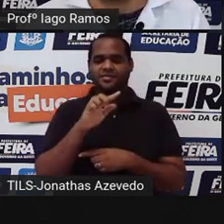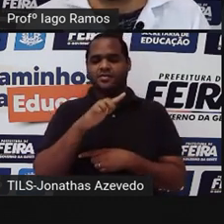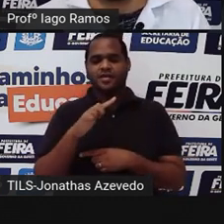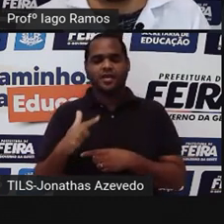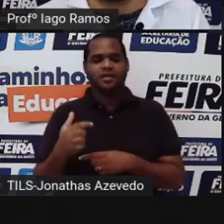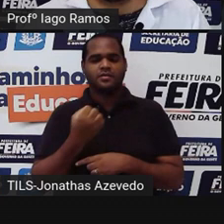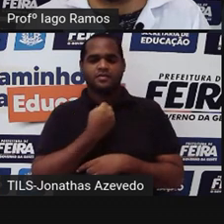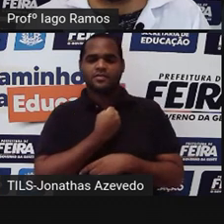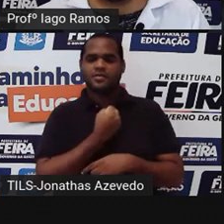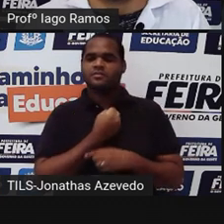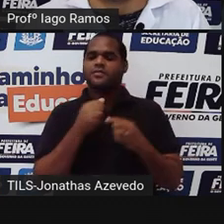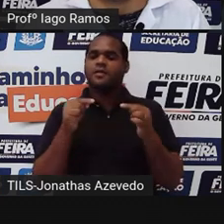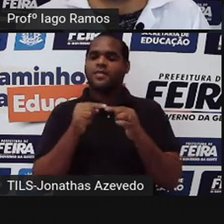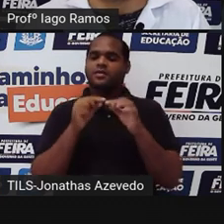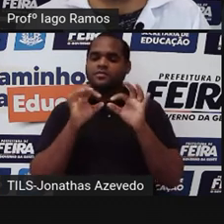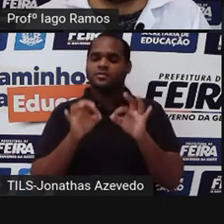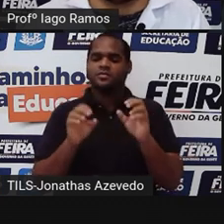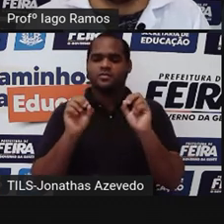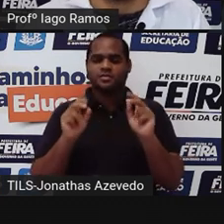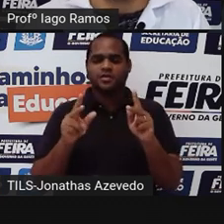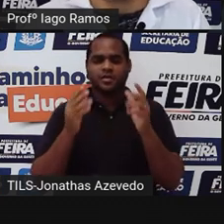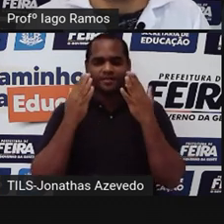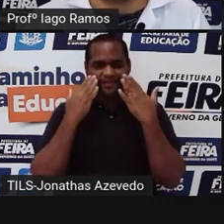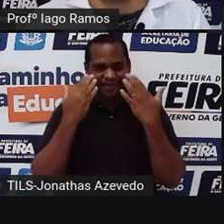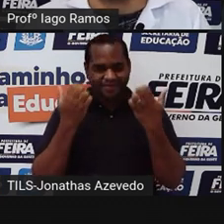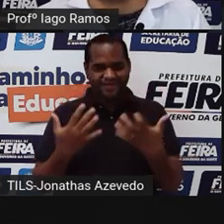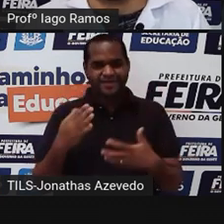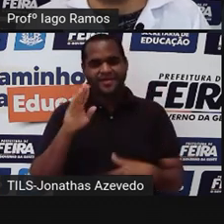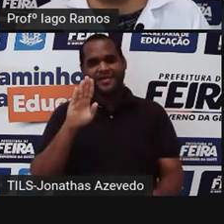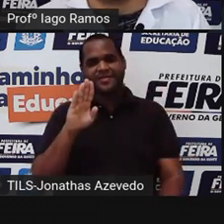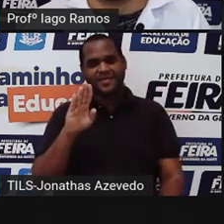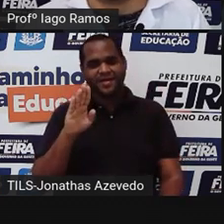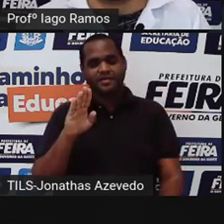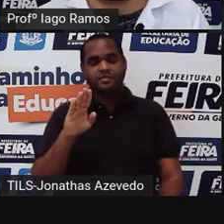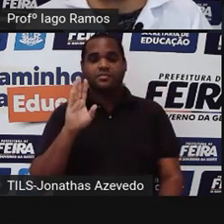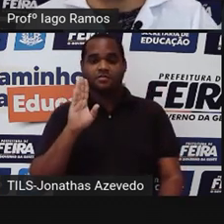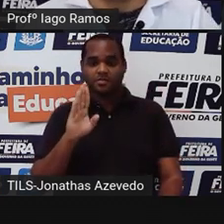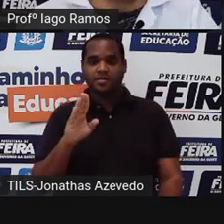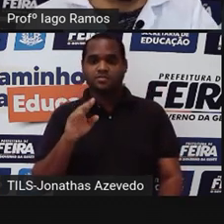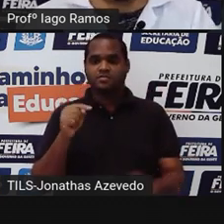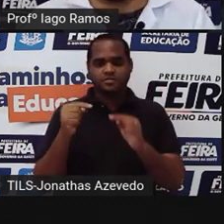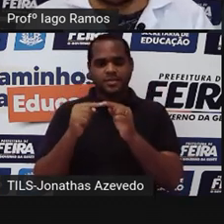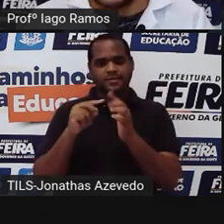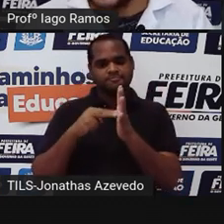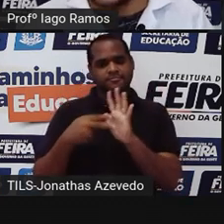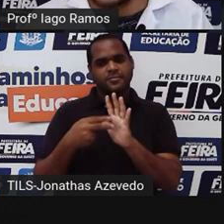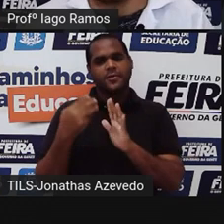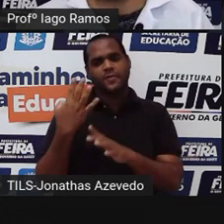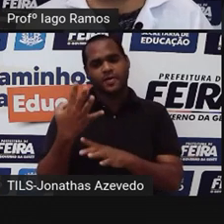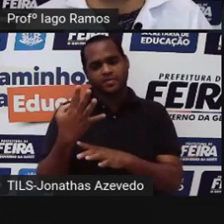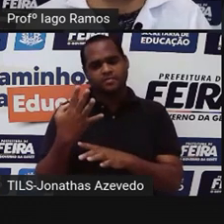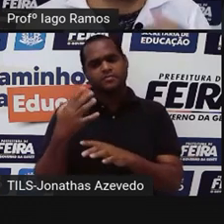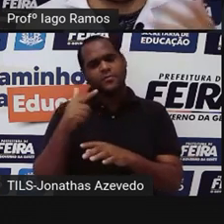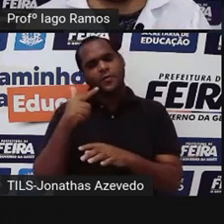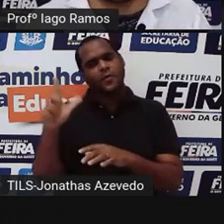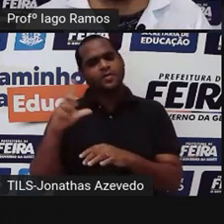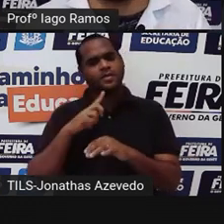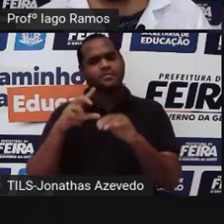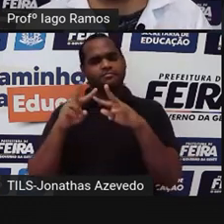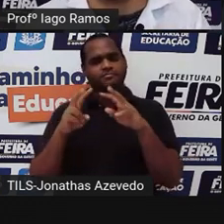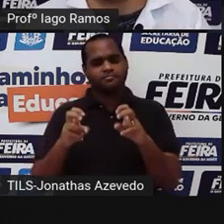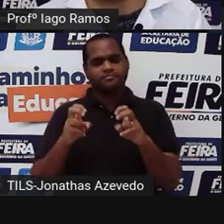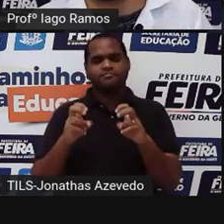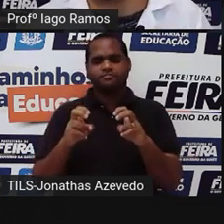linear, geralmente, ele é representado por b. Então, a gente diz que b é igual a 4. E o termo independente, né, que